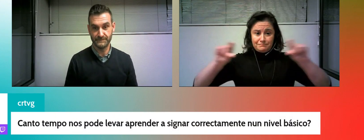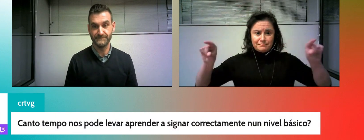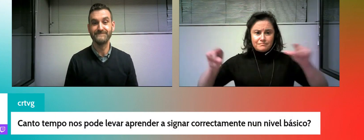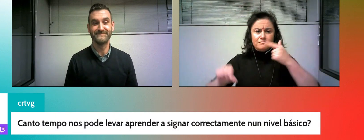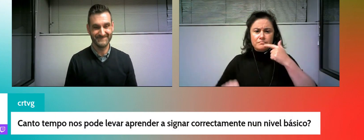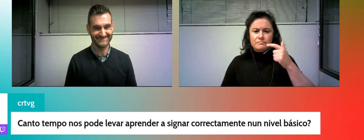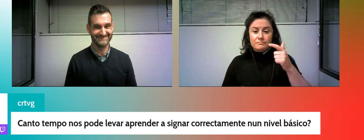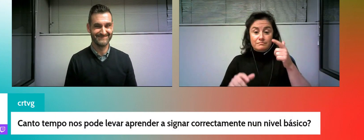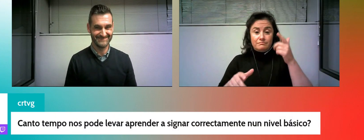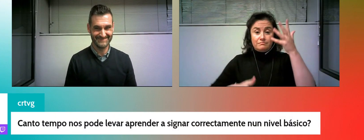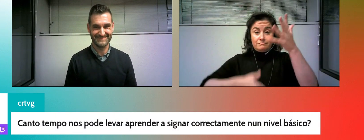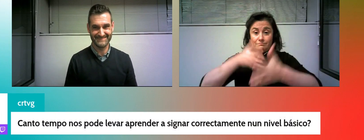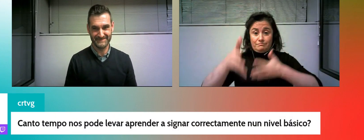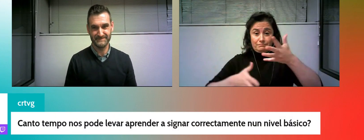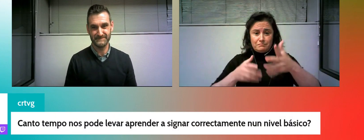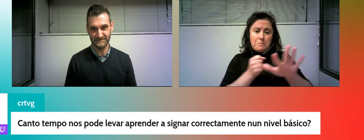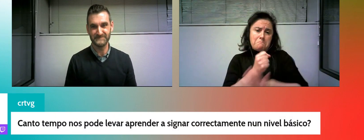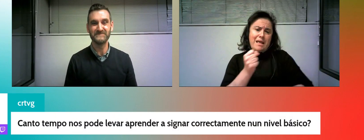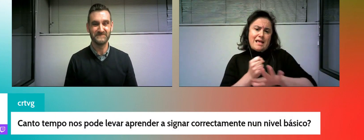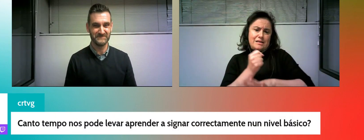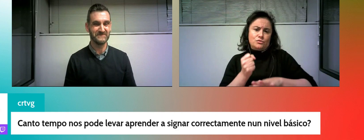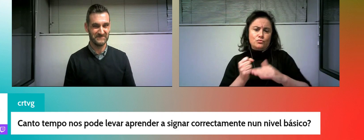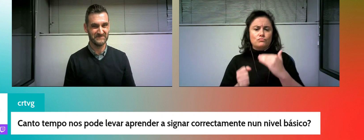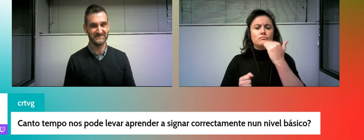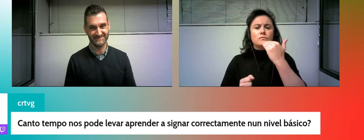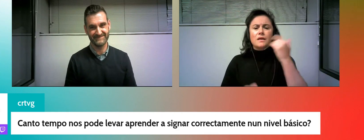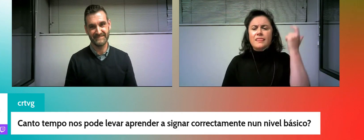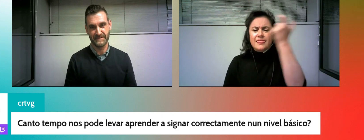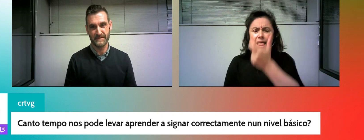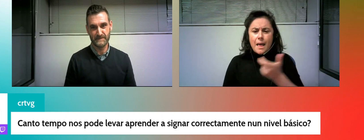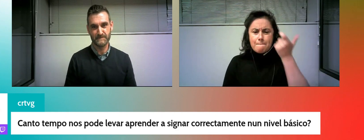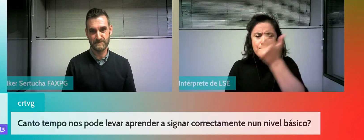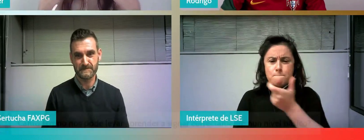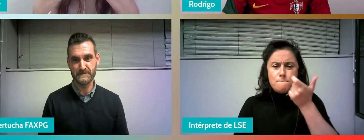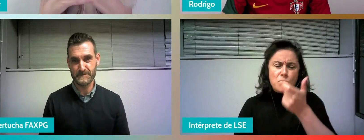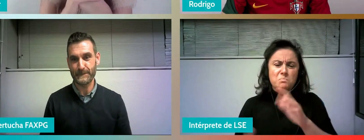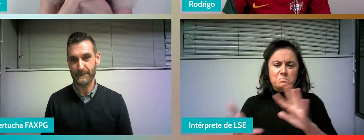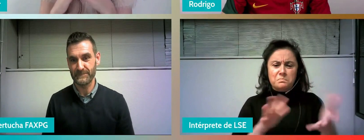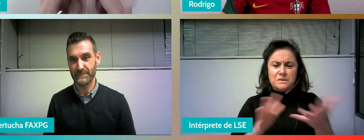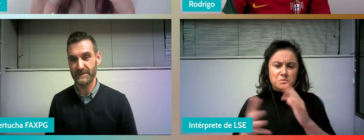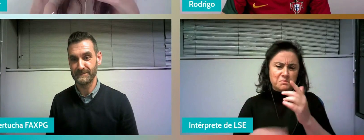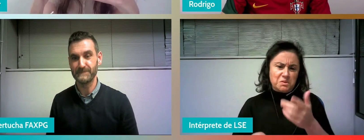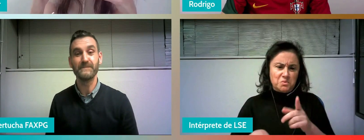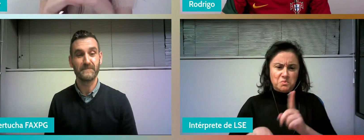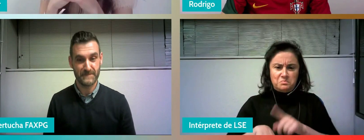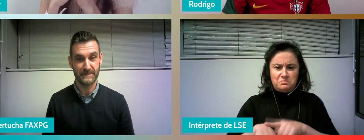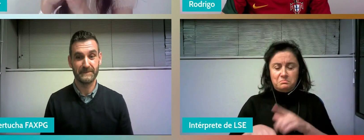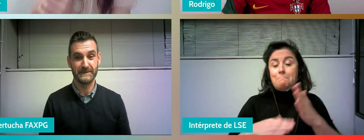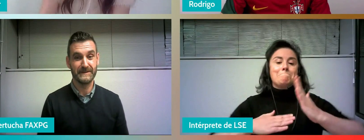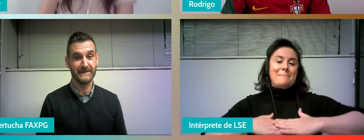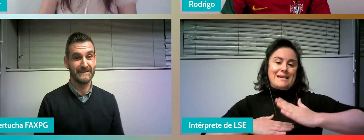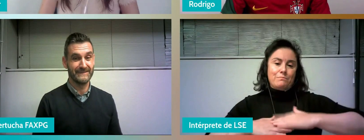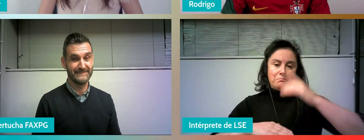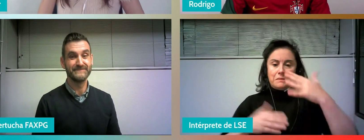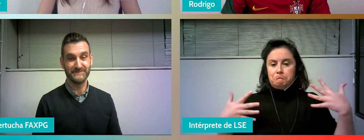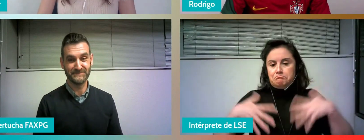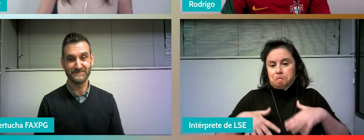canto tempo nos pode levar a aprender a asignar correctamente no nivel básico, para o mínimo para